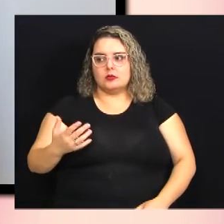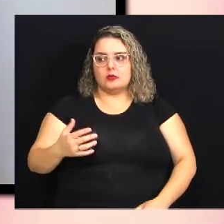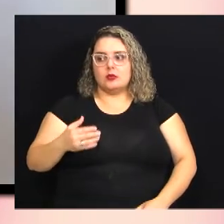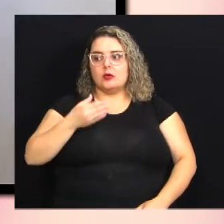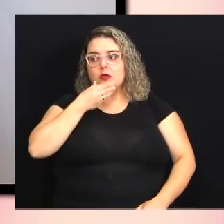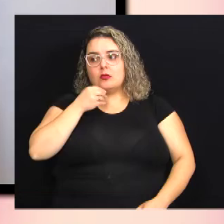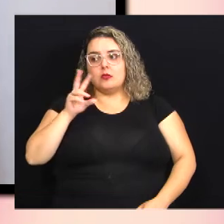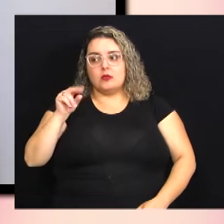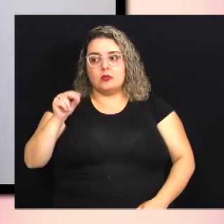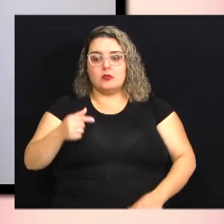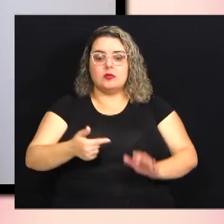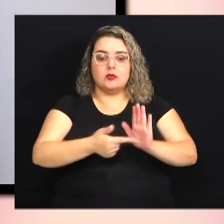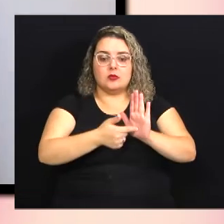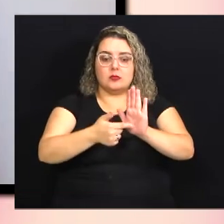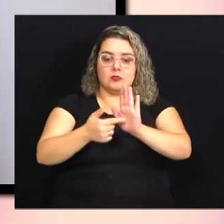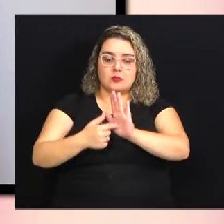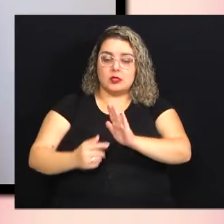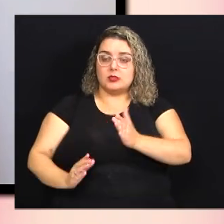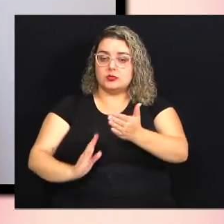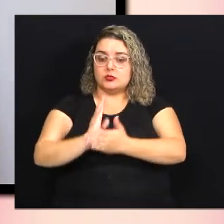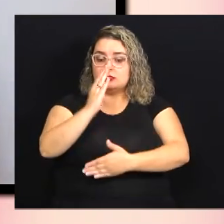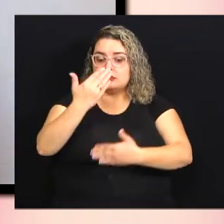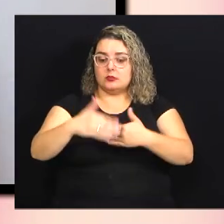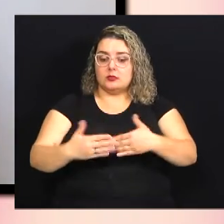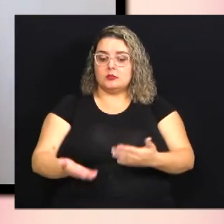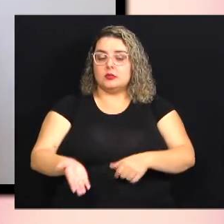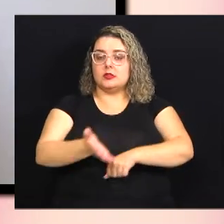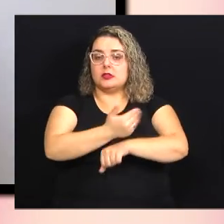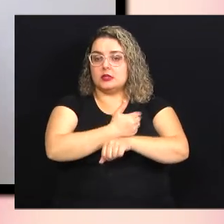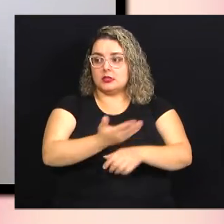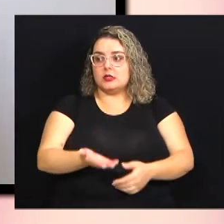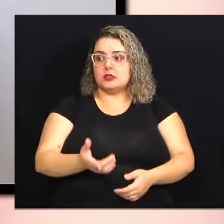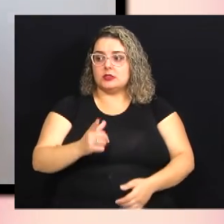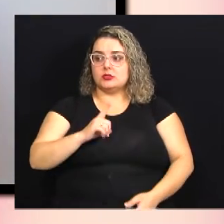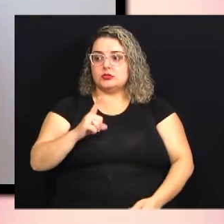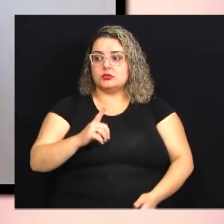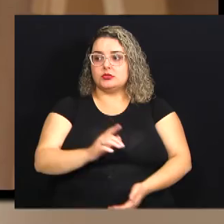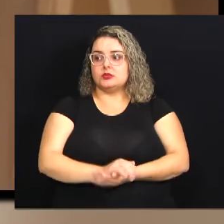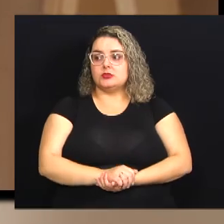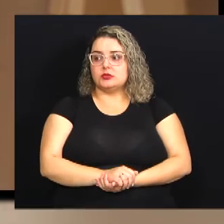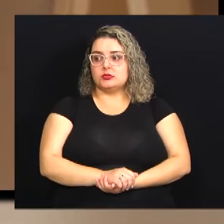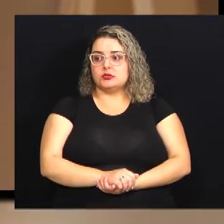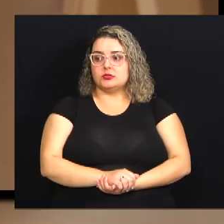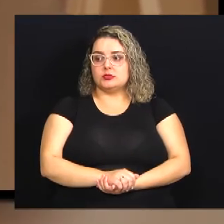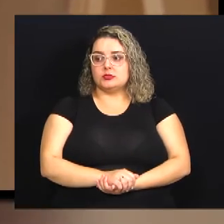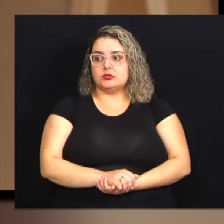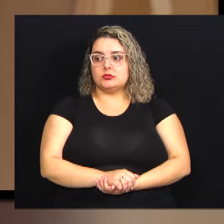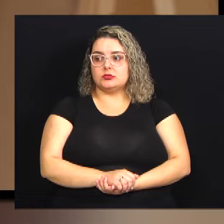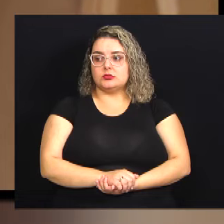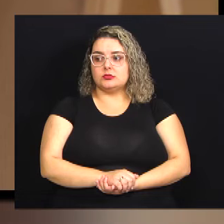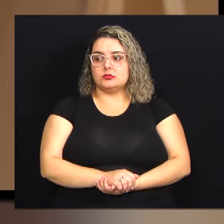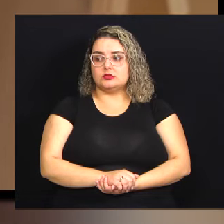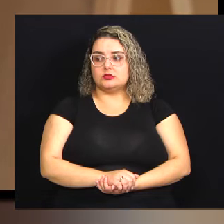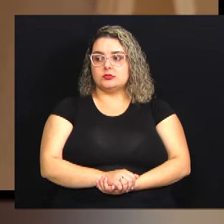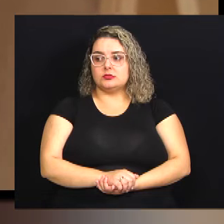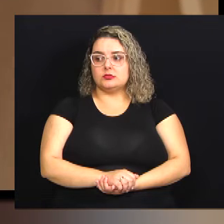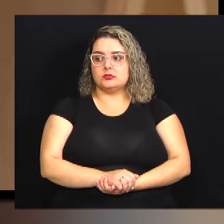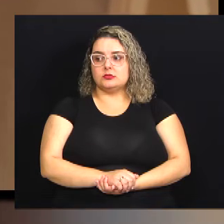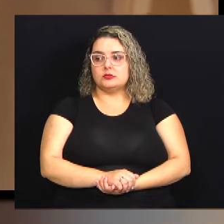aquele vovozinho que passou no vestibular, né? Porque antes a gente tinha uma coisa mais,